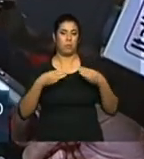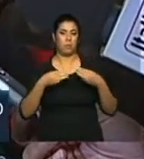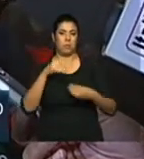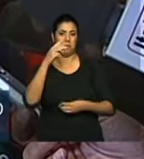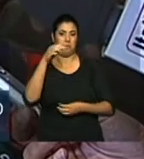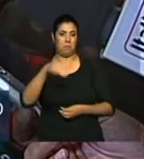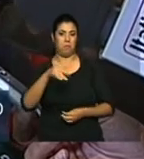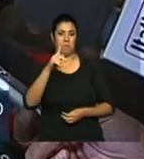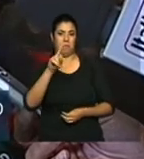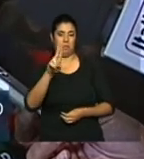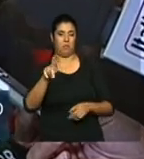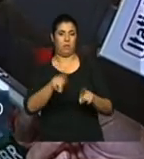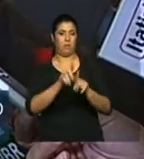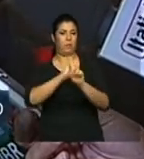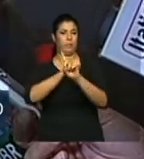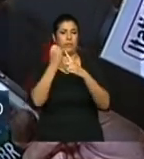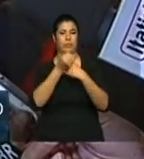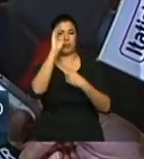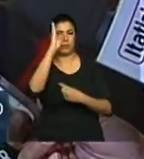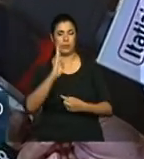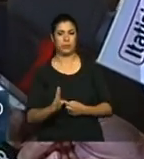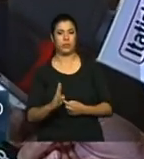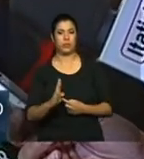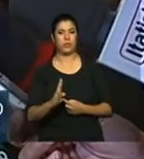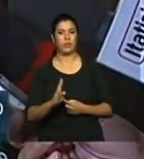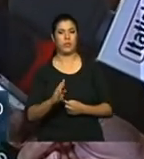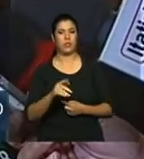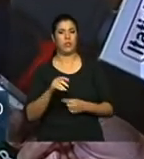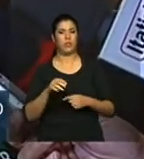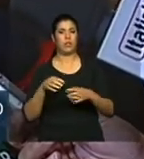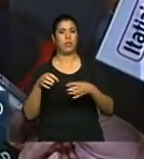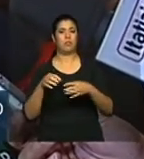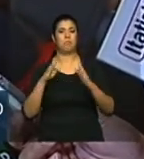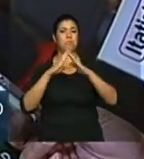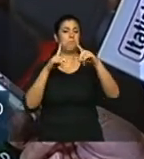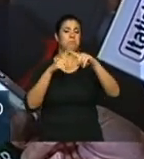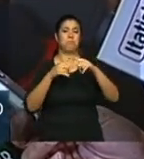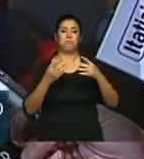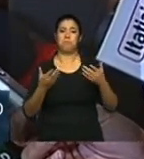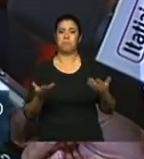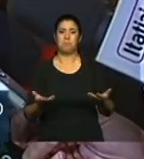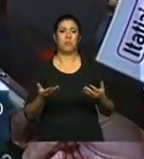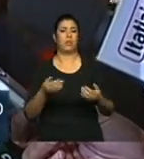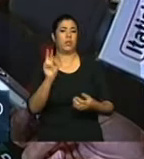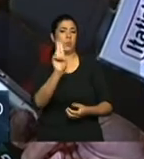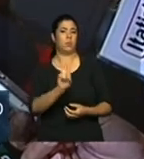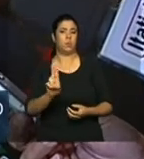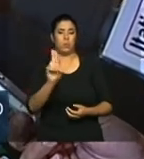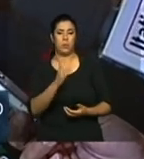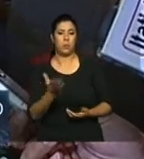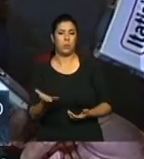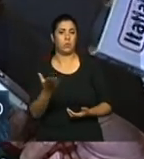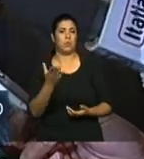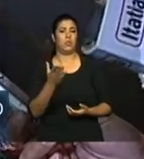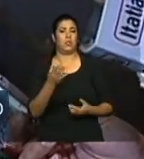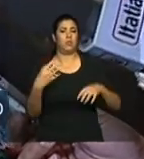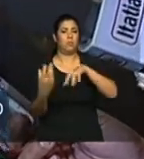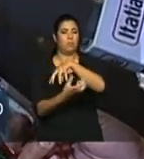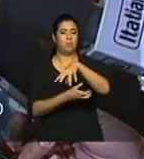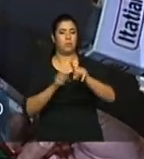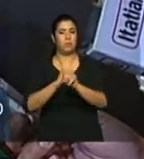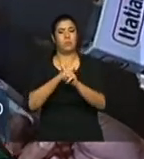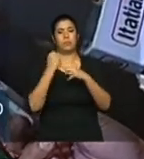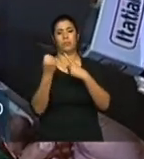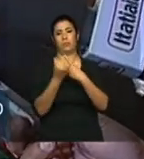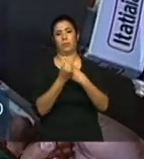Público e pela sociedade brasileira, pelas entidades, né, as igrejas, as universidades, né, os movimentos